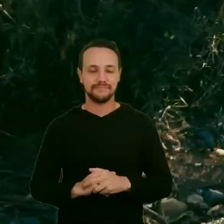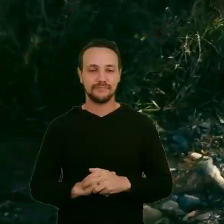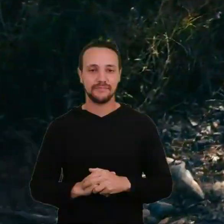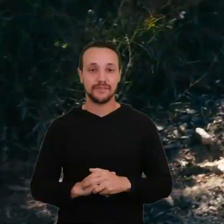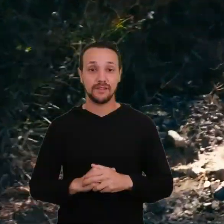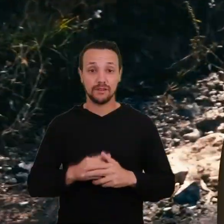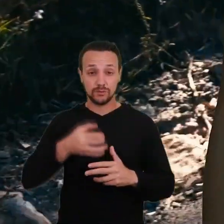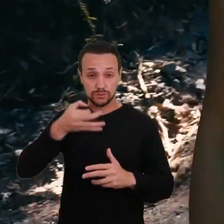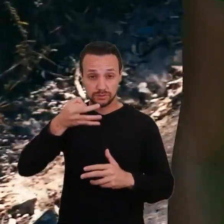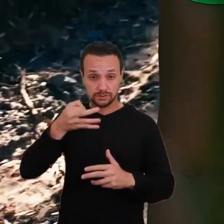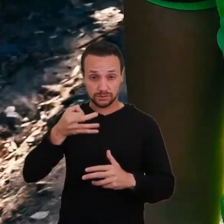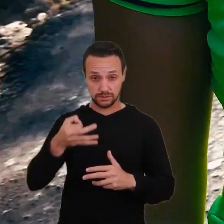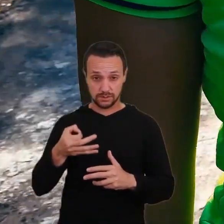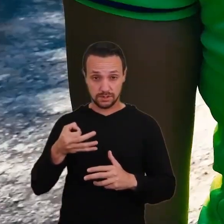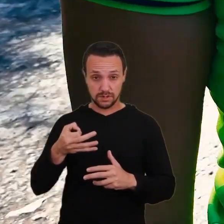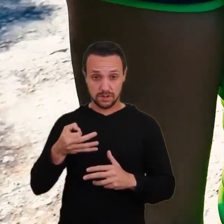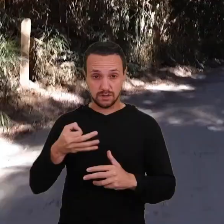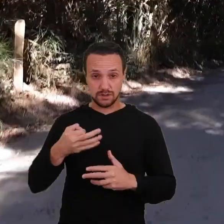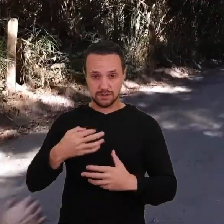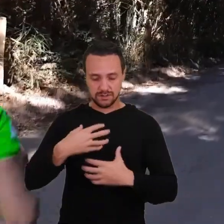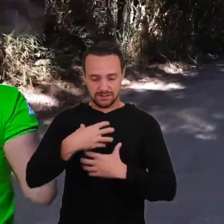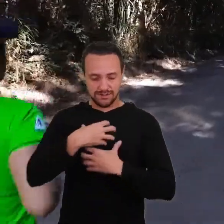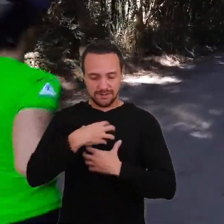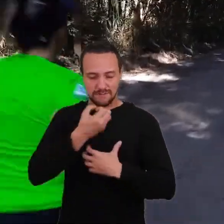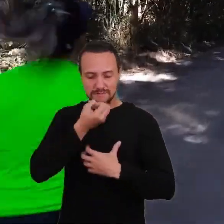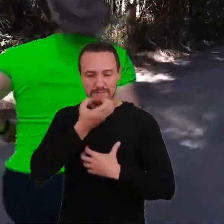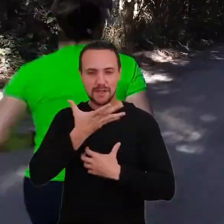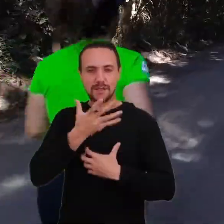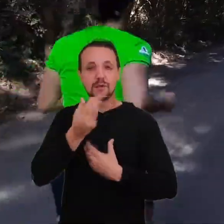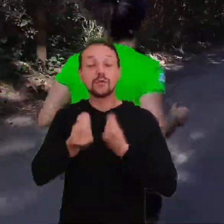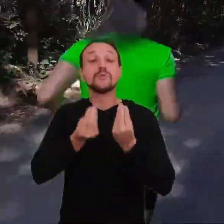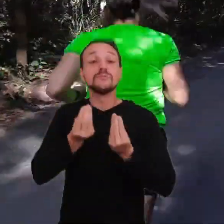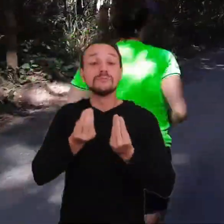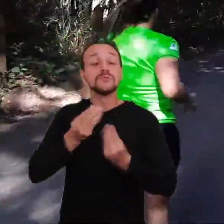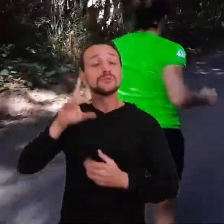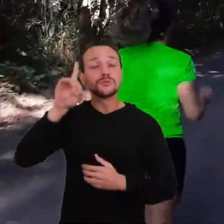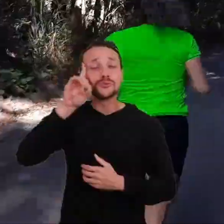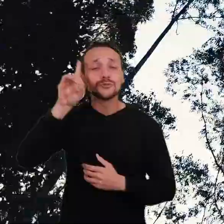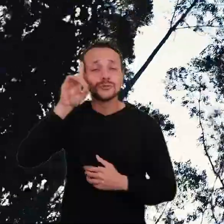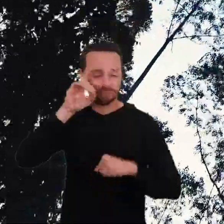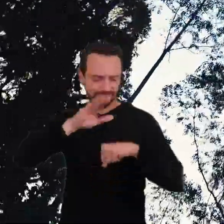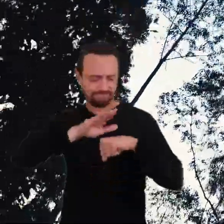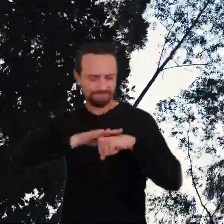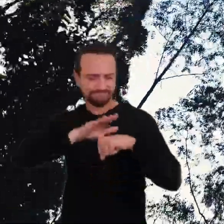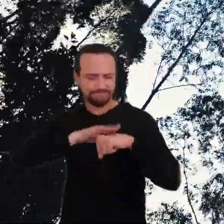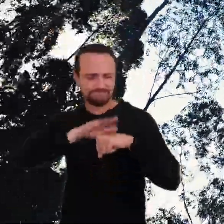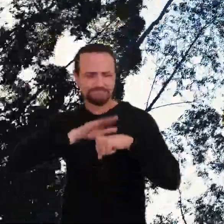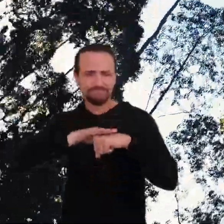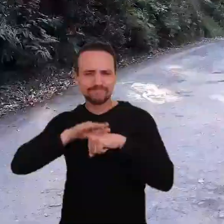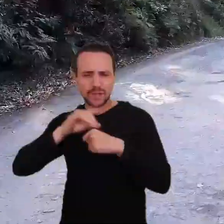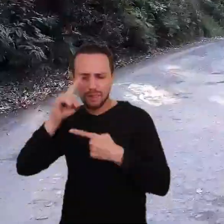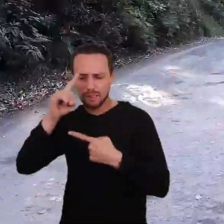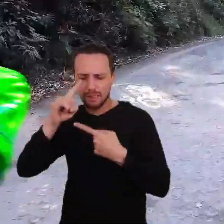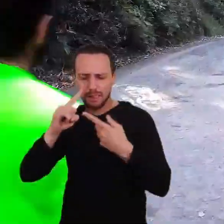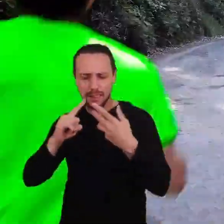A grandeza está no dia a dia, nas coisas comuns, bem feitas por pessoas comuns.